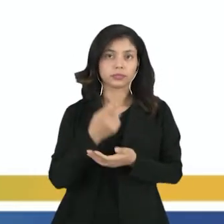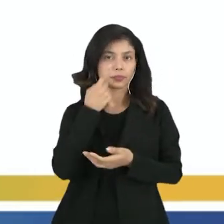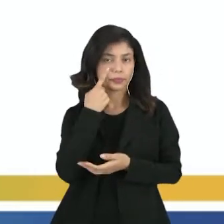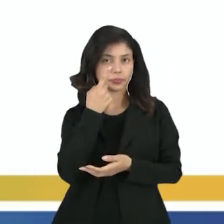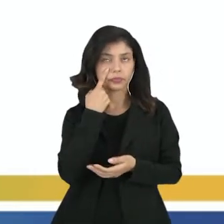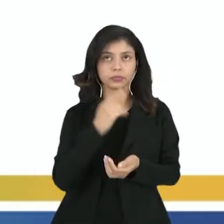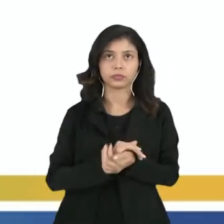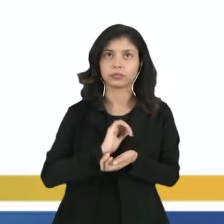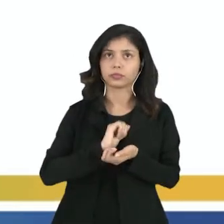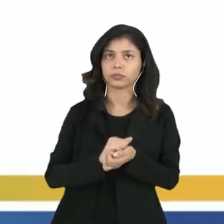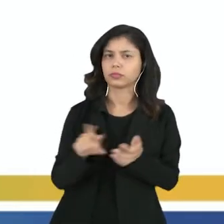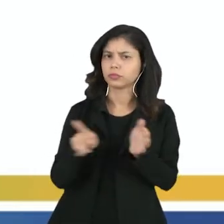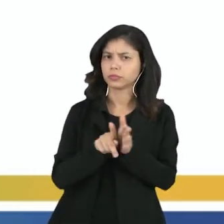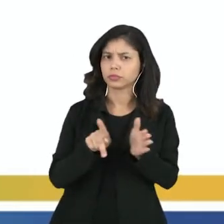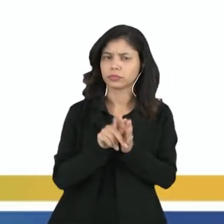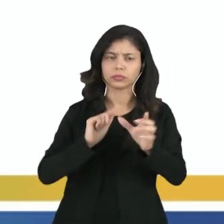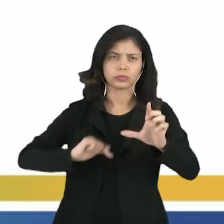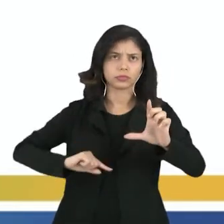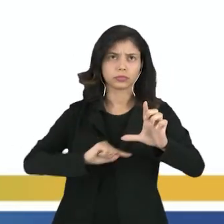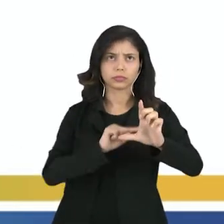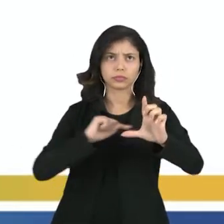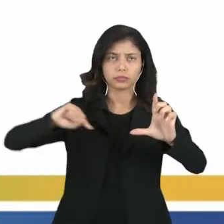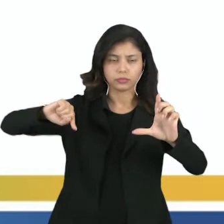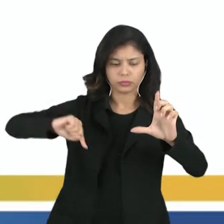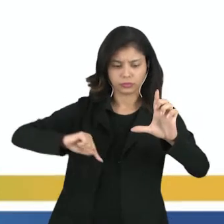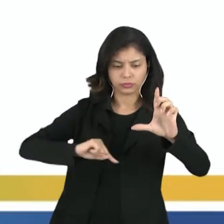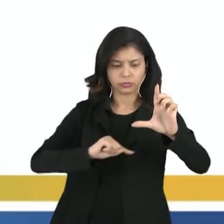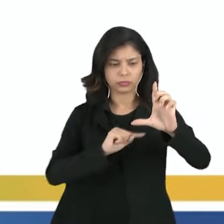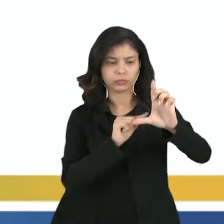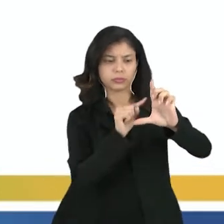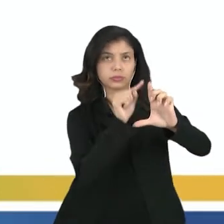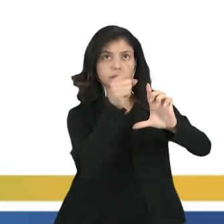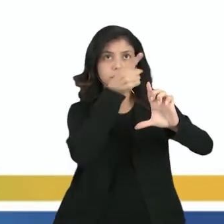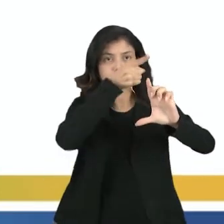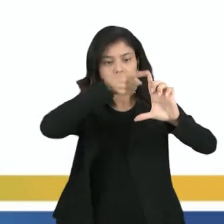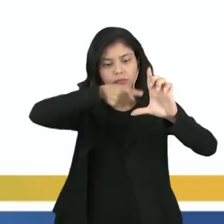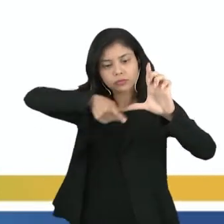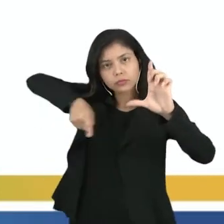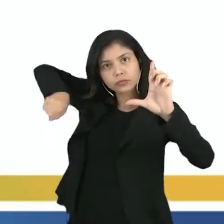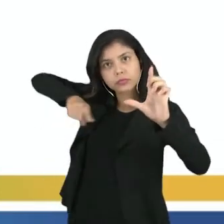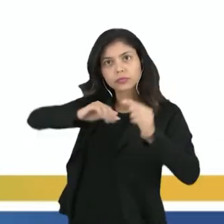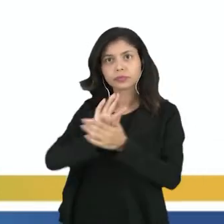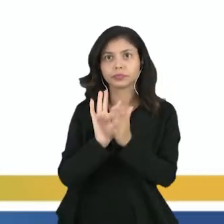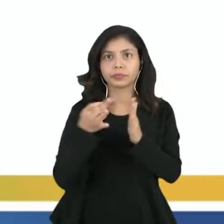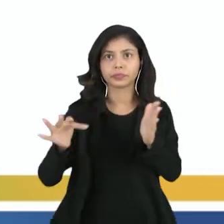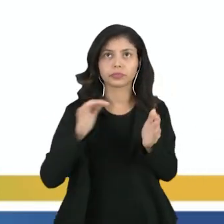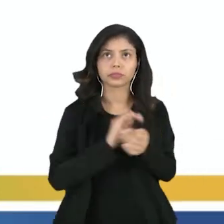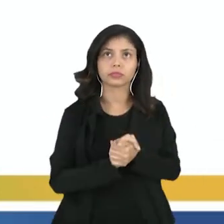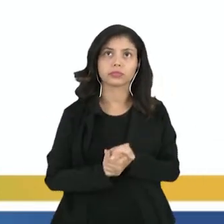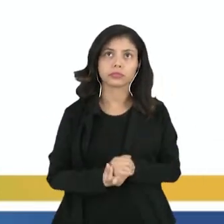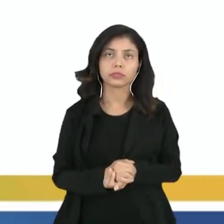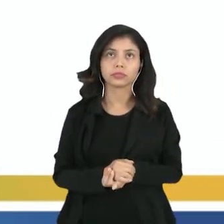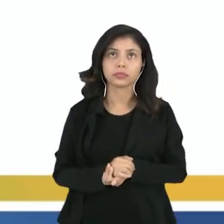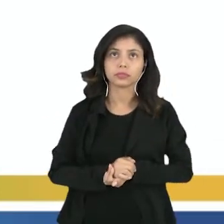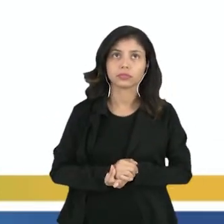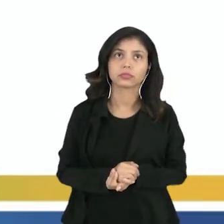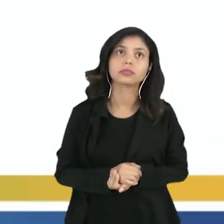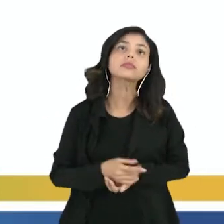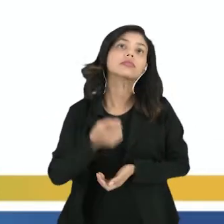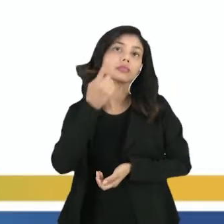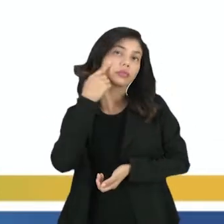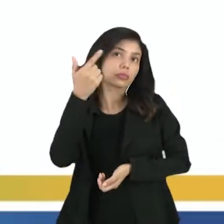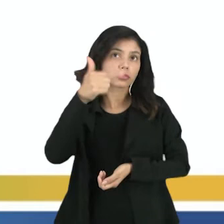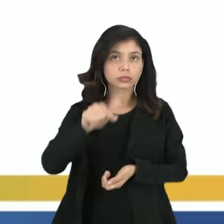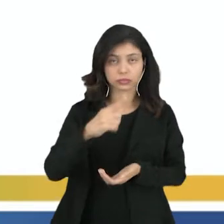o aspecto do gráfico. Atente bem para o aspecto do gráfico de uma função logarítmica crescente. De